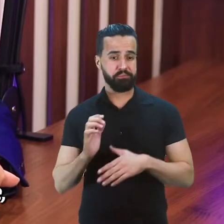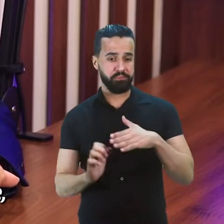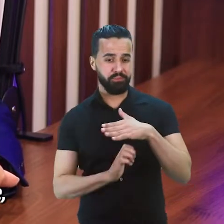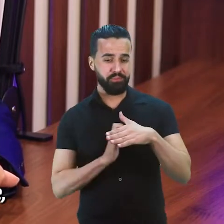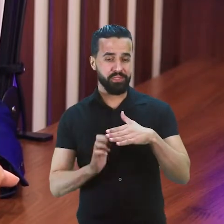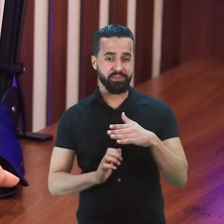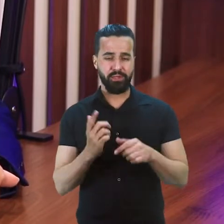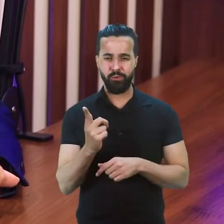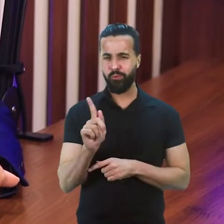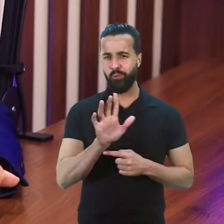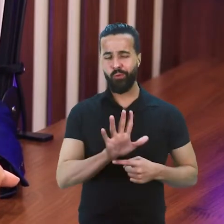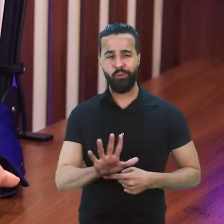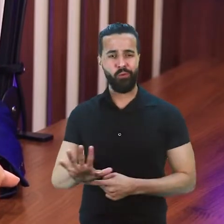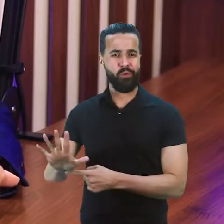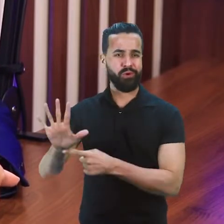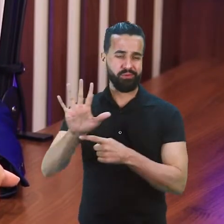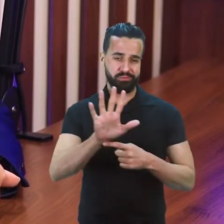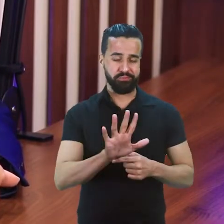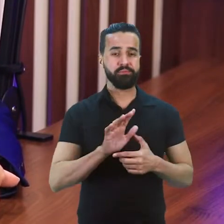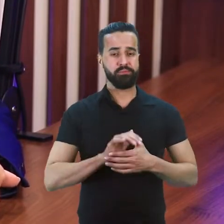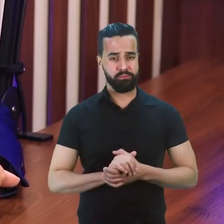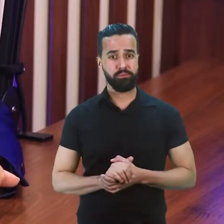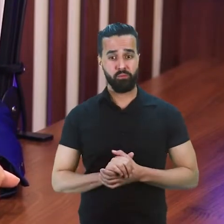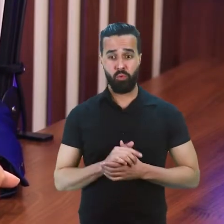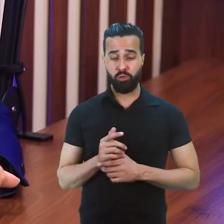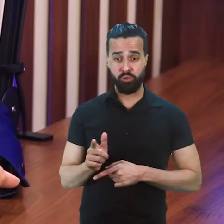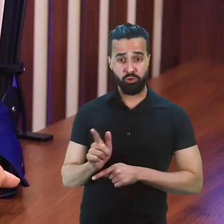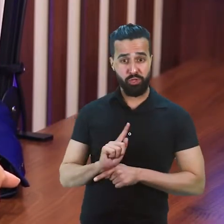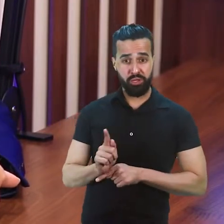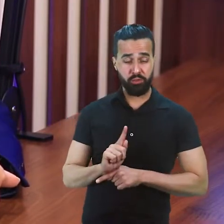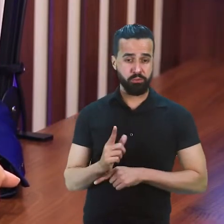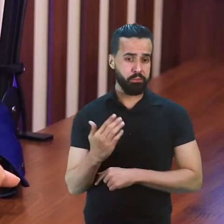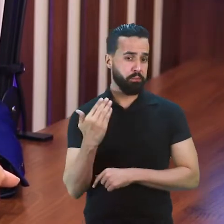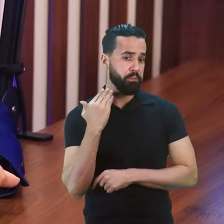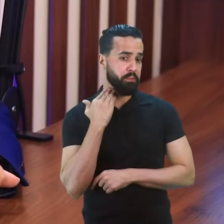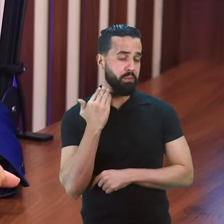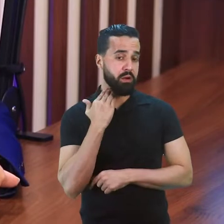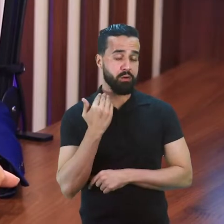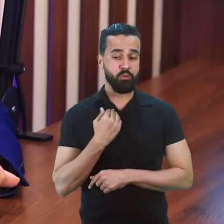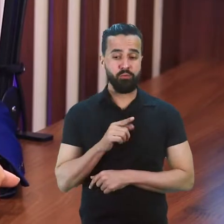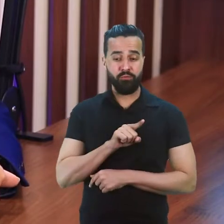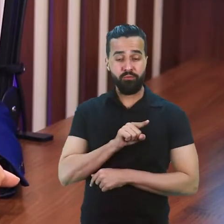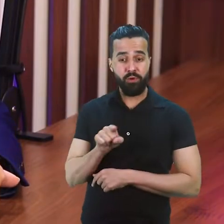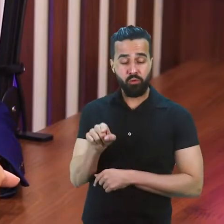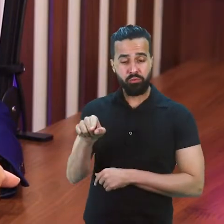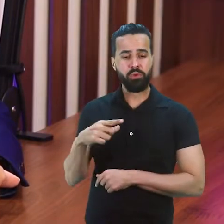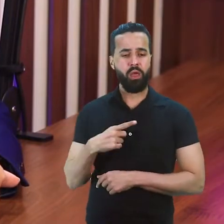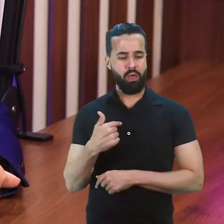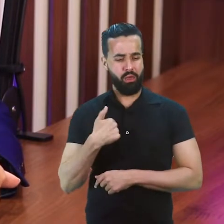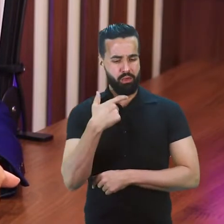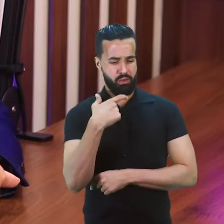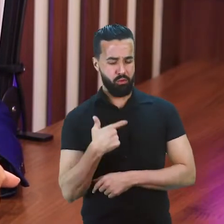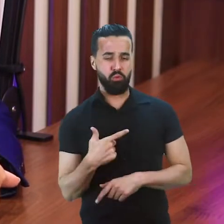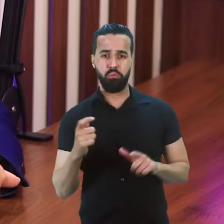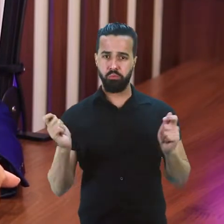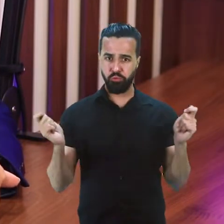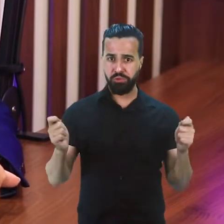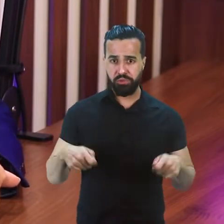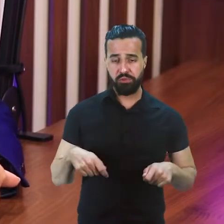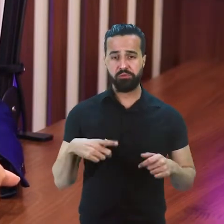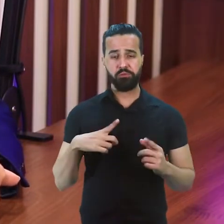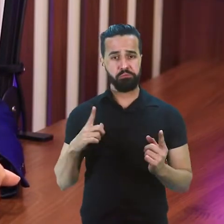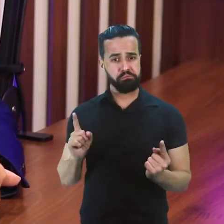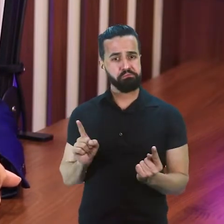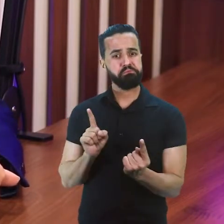um gerente de um grande banco aqui tinha me indicado, falado que eu tinha condições, que eu tinha um escritório, que